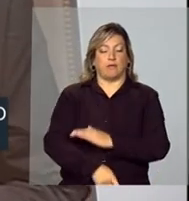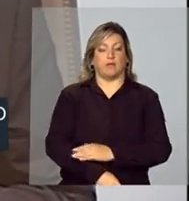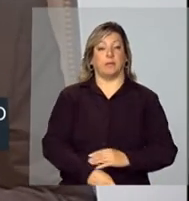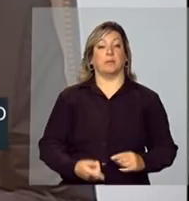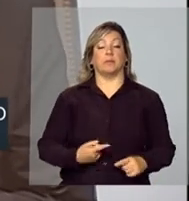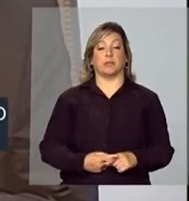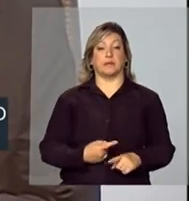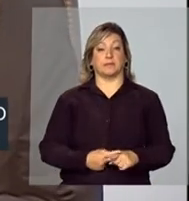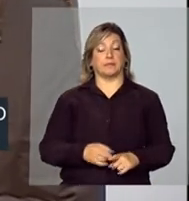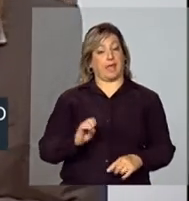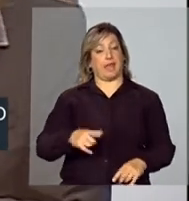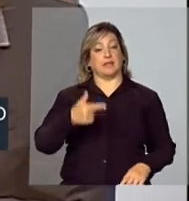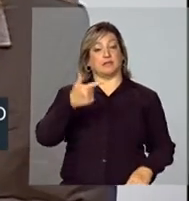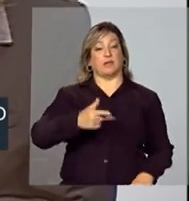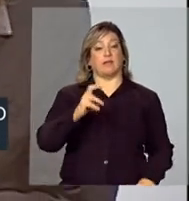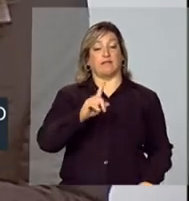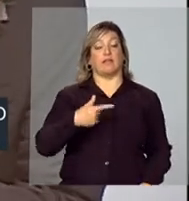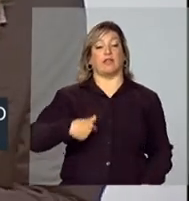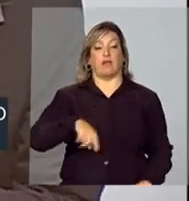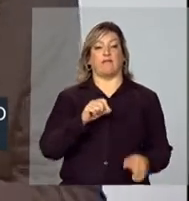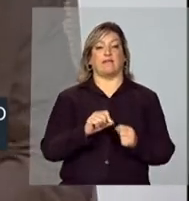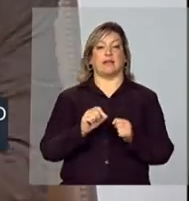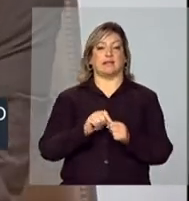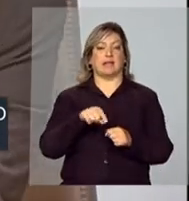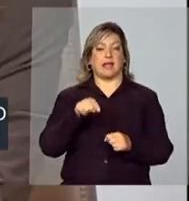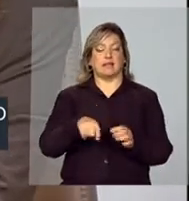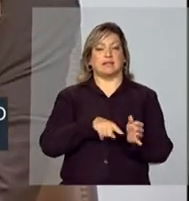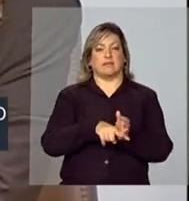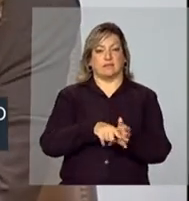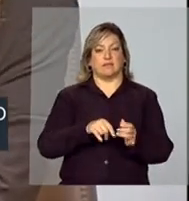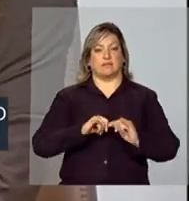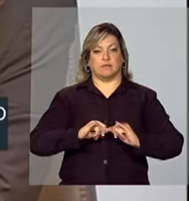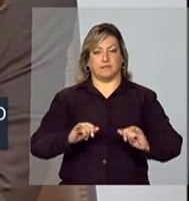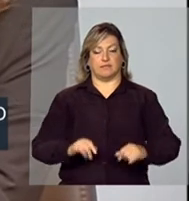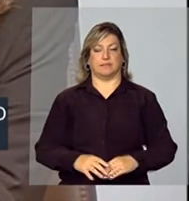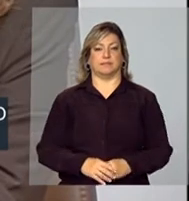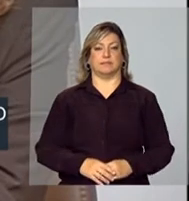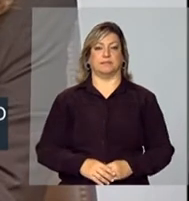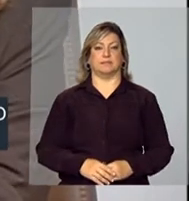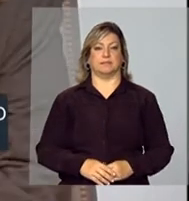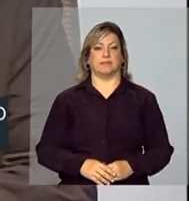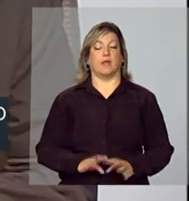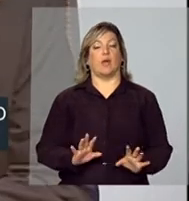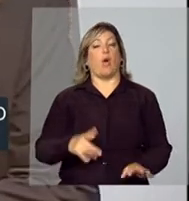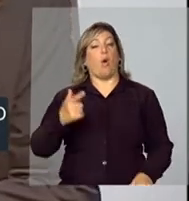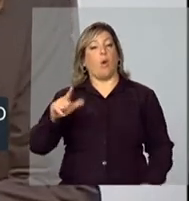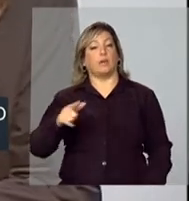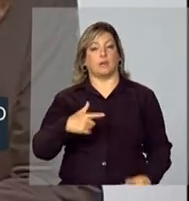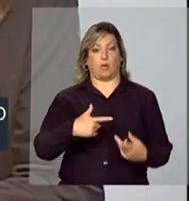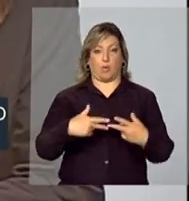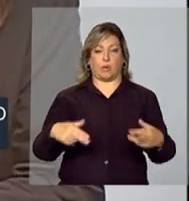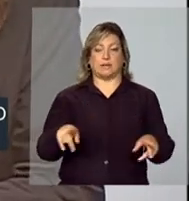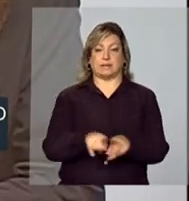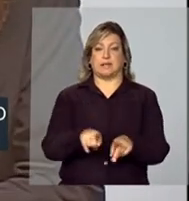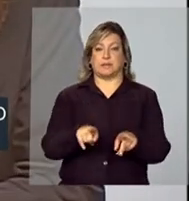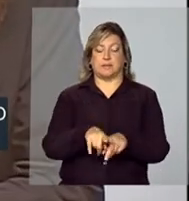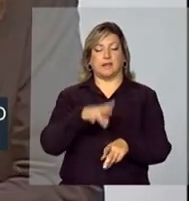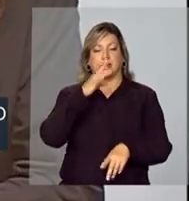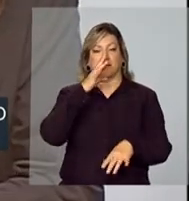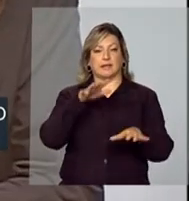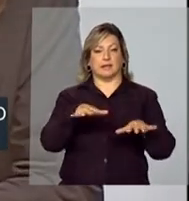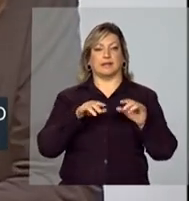causa até porque é a segunda vez que fazemos essa esse levantamento um outro dado também interessante na